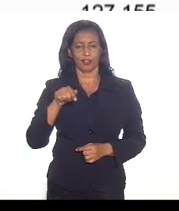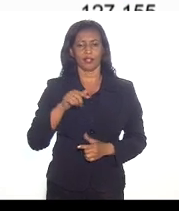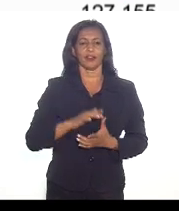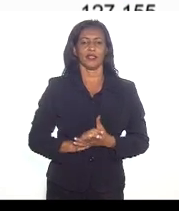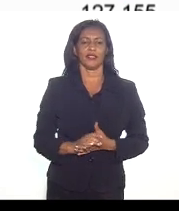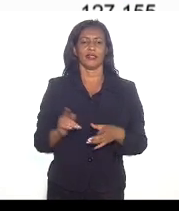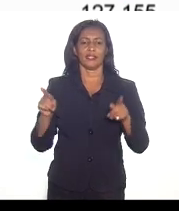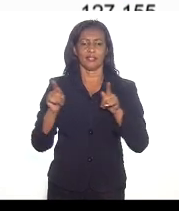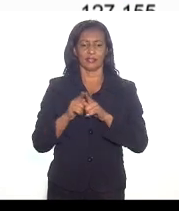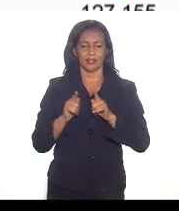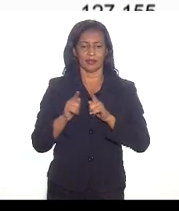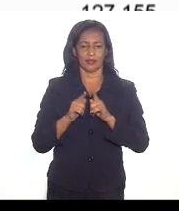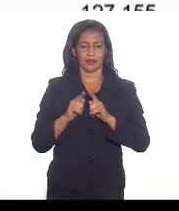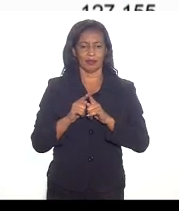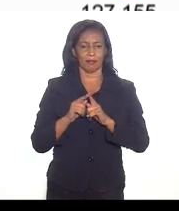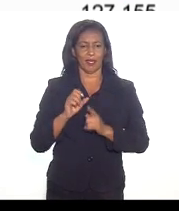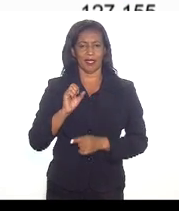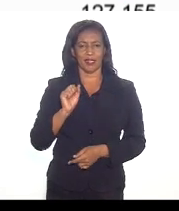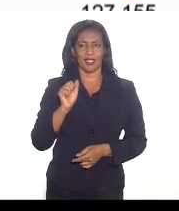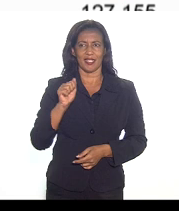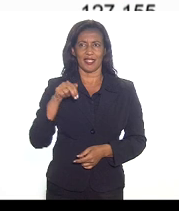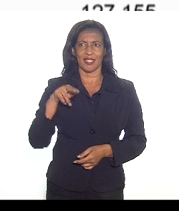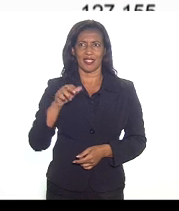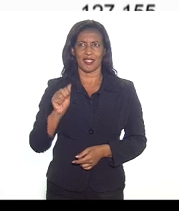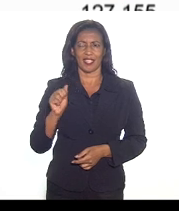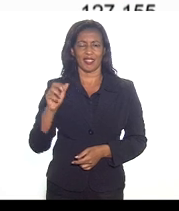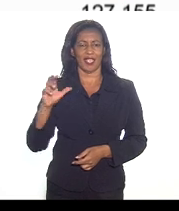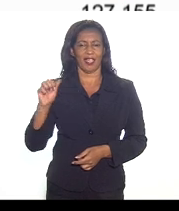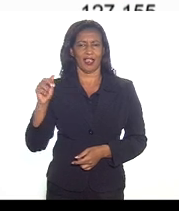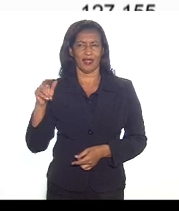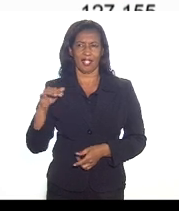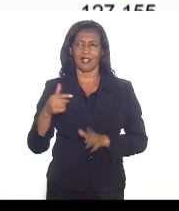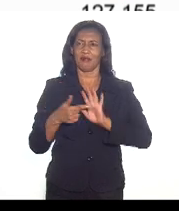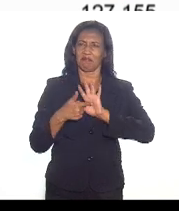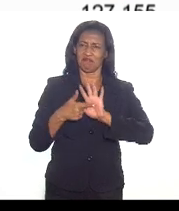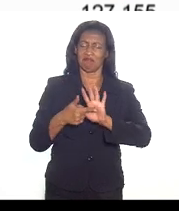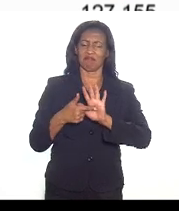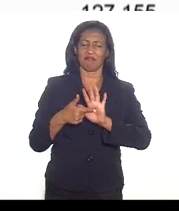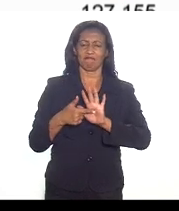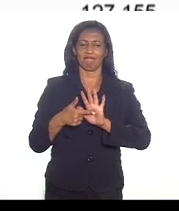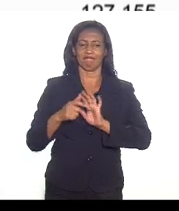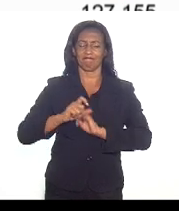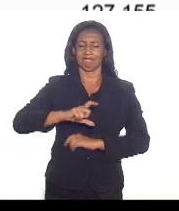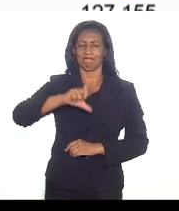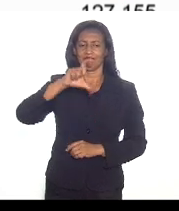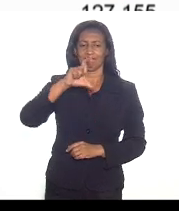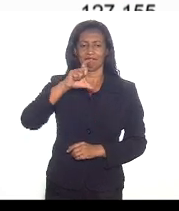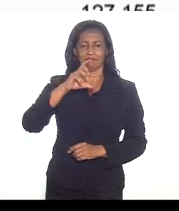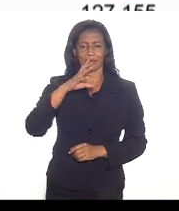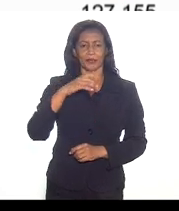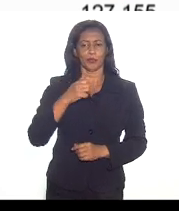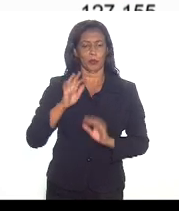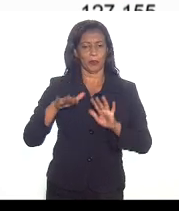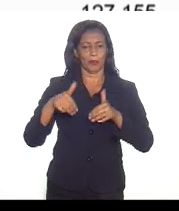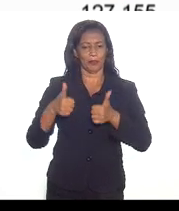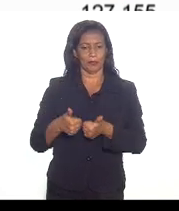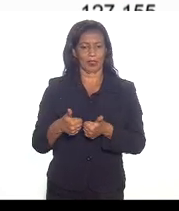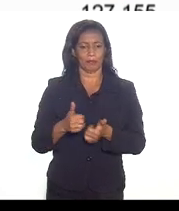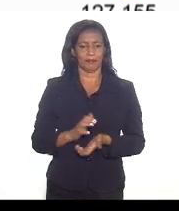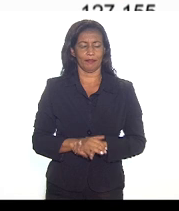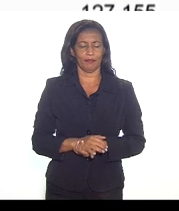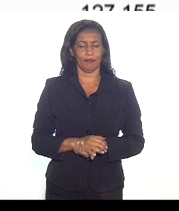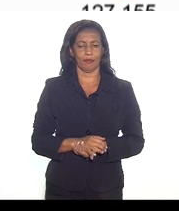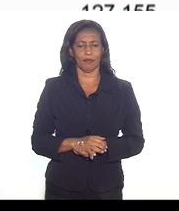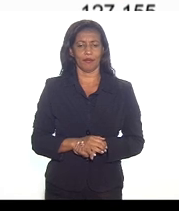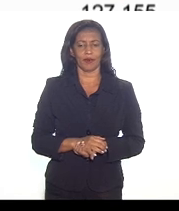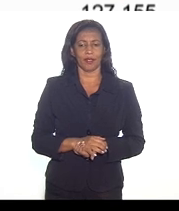novamente, Santa Catarina ali aparece muito bem. Agora, além disso, gente, eu queria estar ali na observação, né, que, de acordo com a